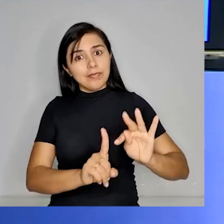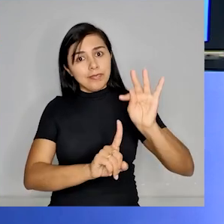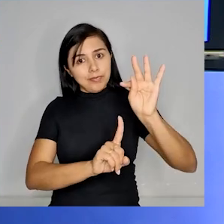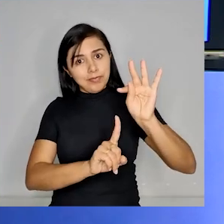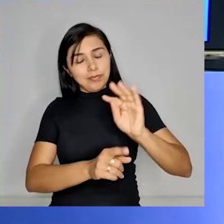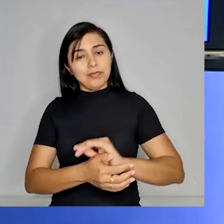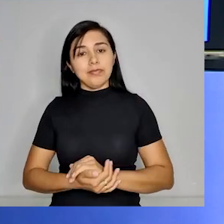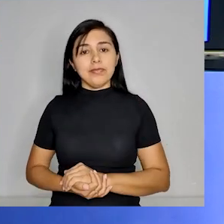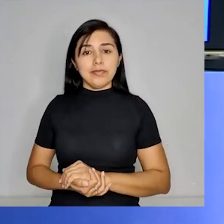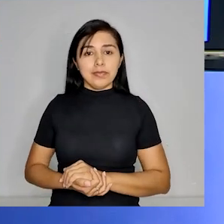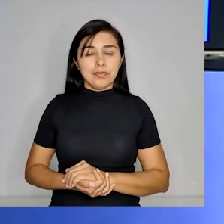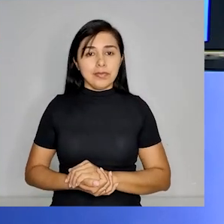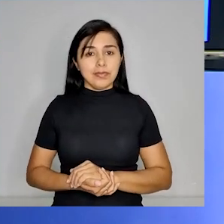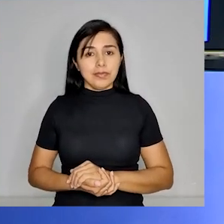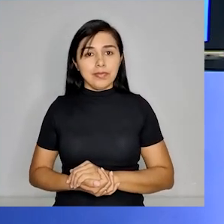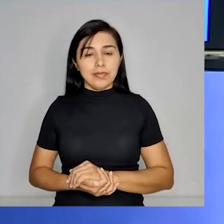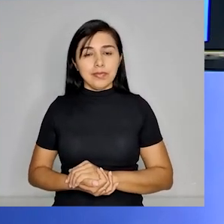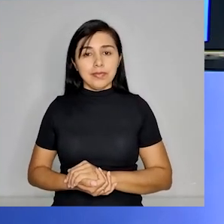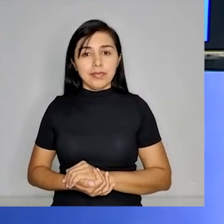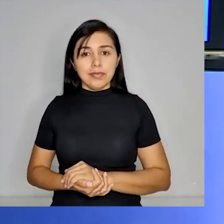34,63 graus Celsius.